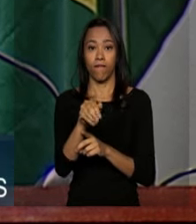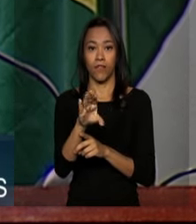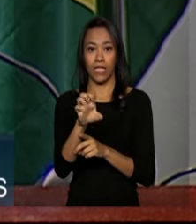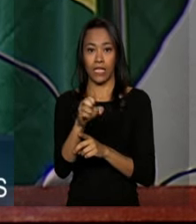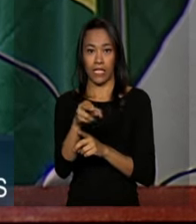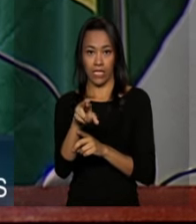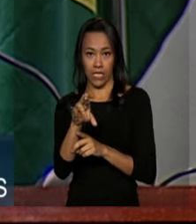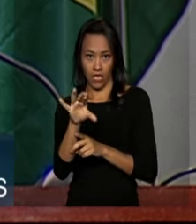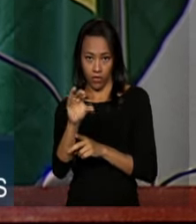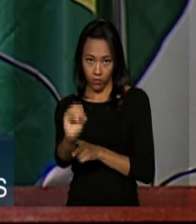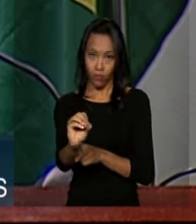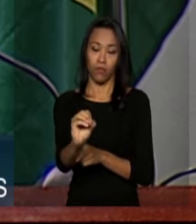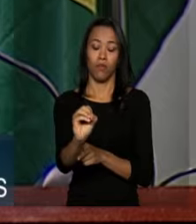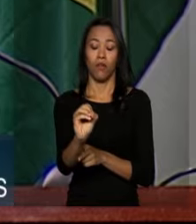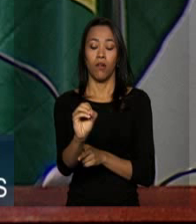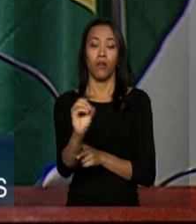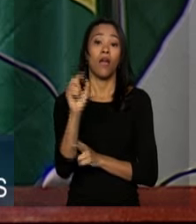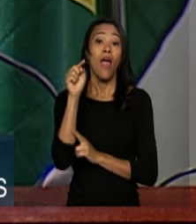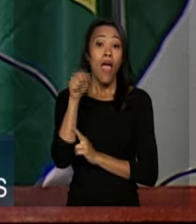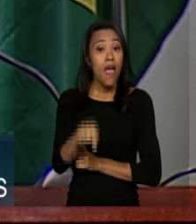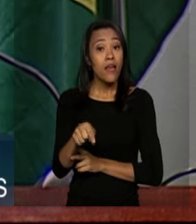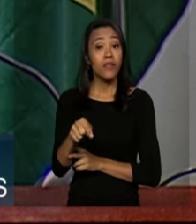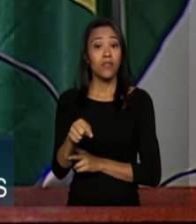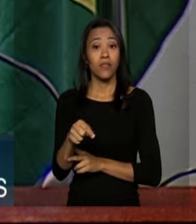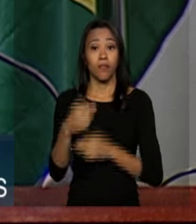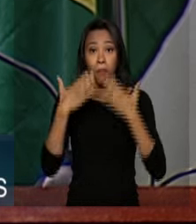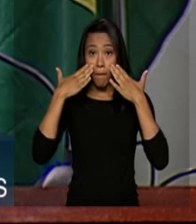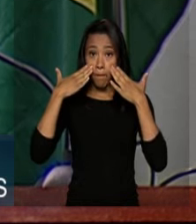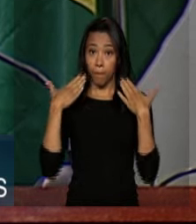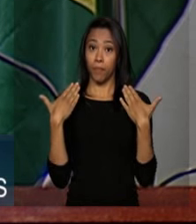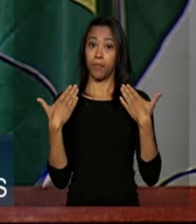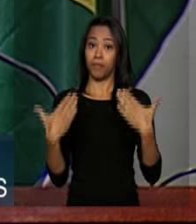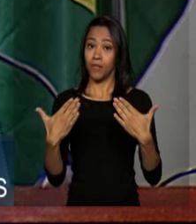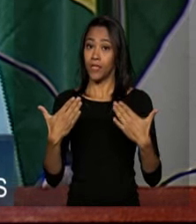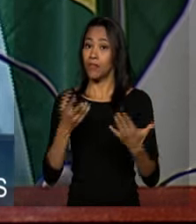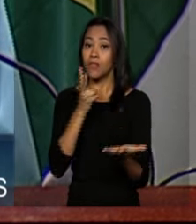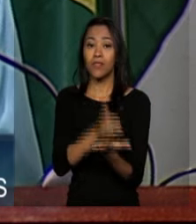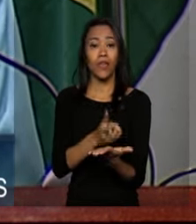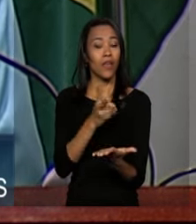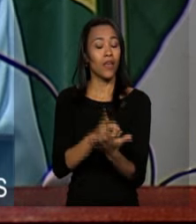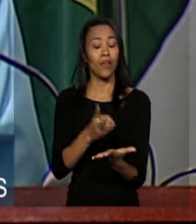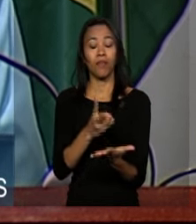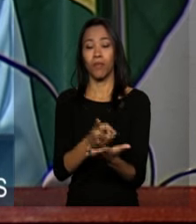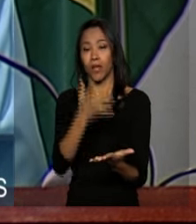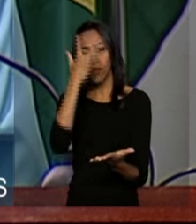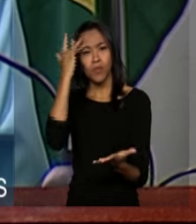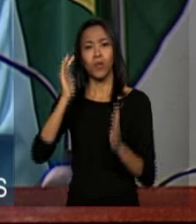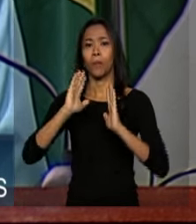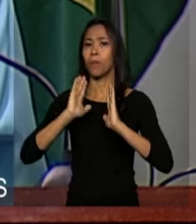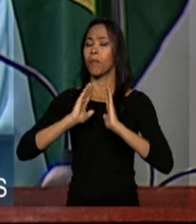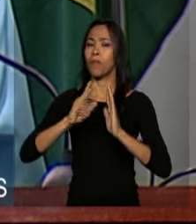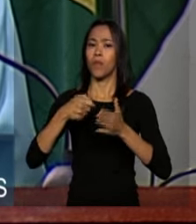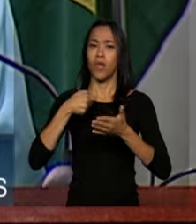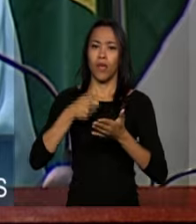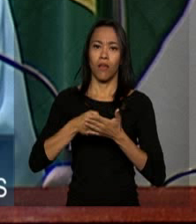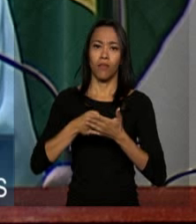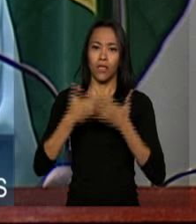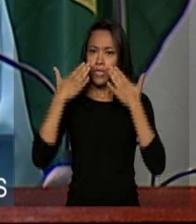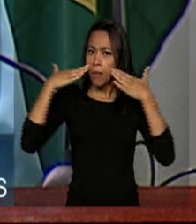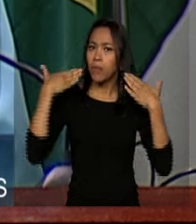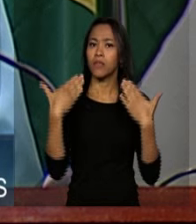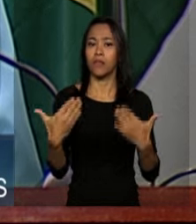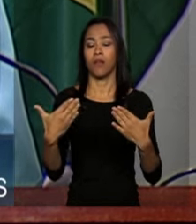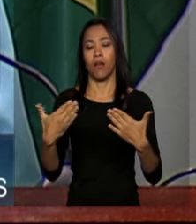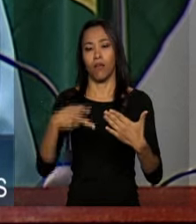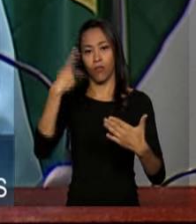Bretton Woods. Essa posição tem sido sistematicamente defendida pelo Brasil nas